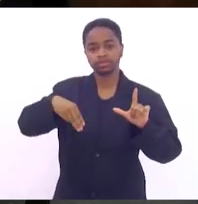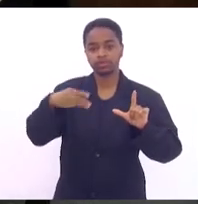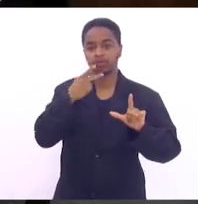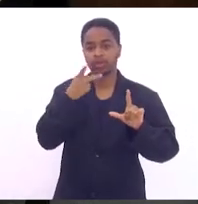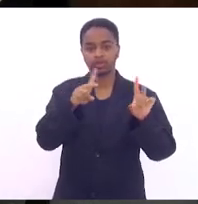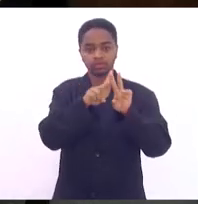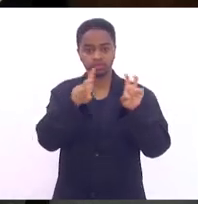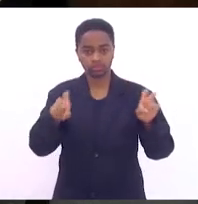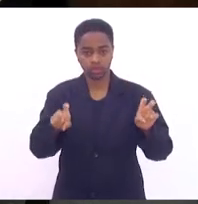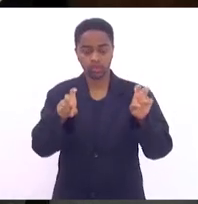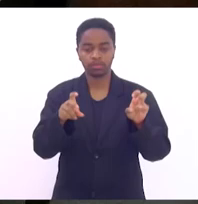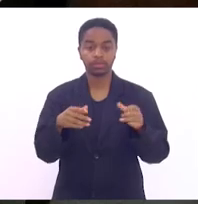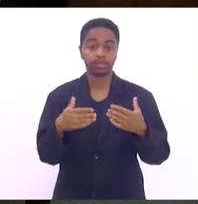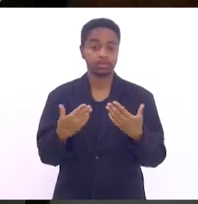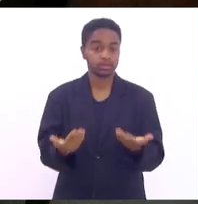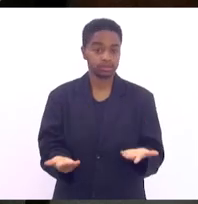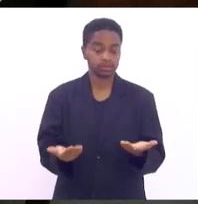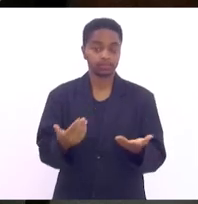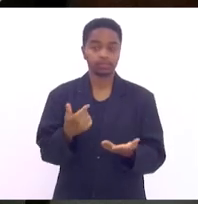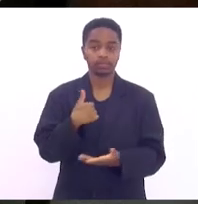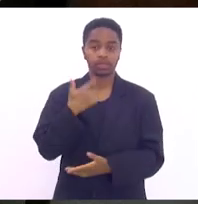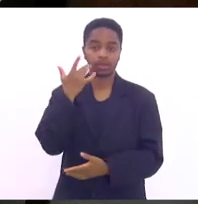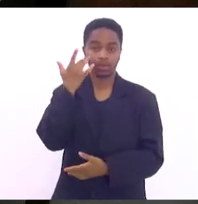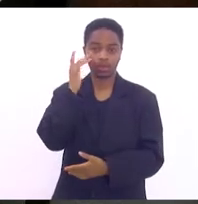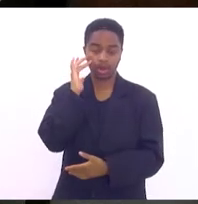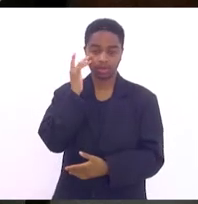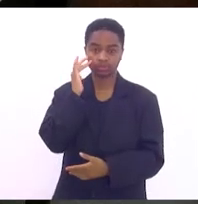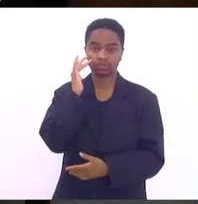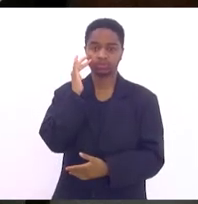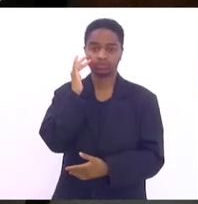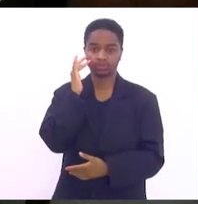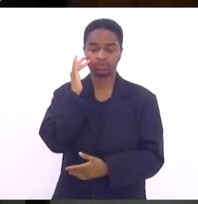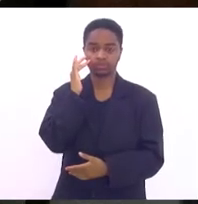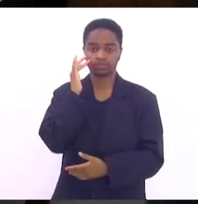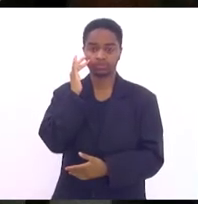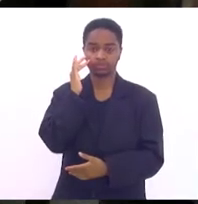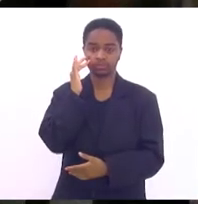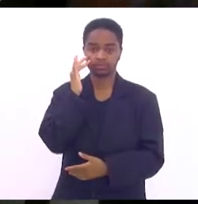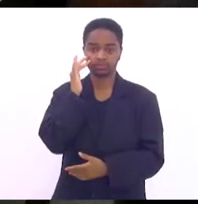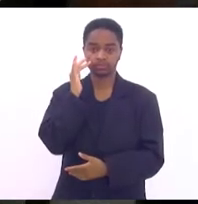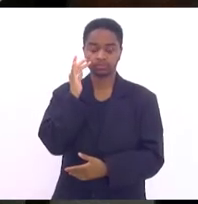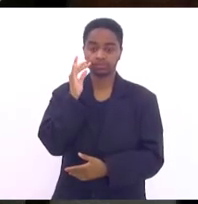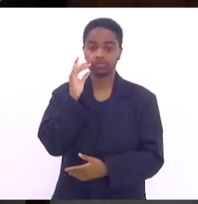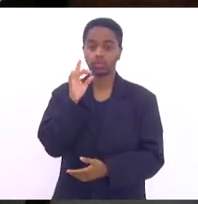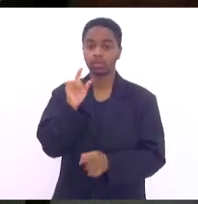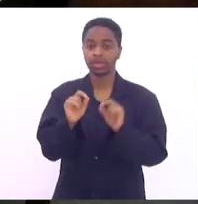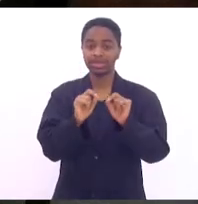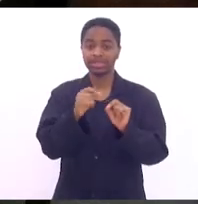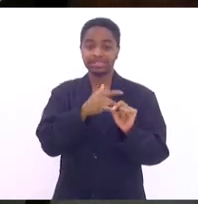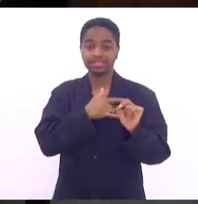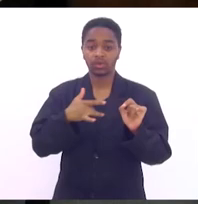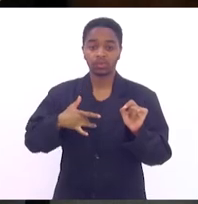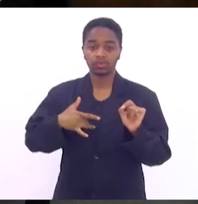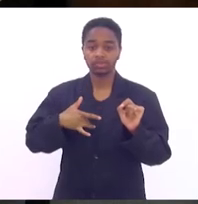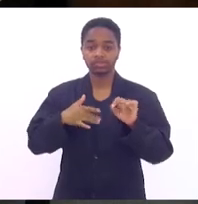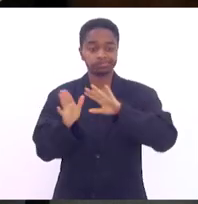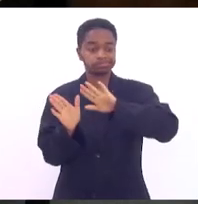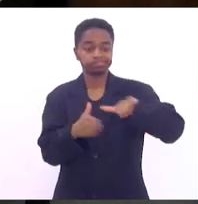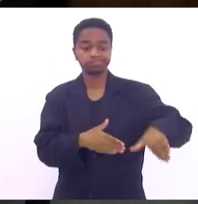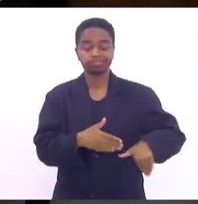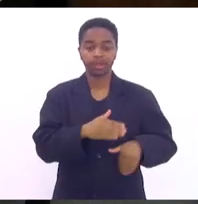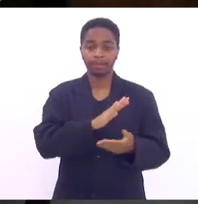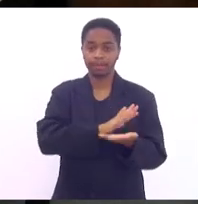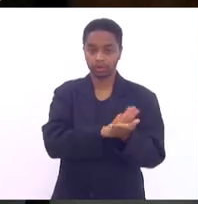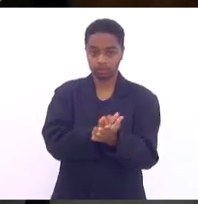isso. Então, eu acho que é, presidente Bacelar, saúde sem preconceito. Foi o que a Assembleia